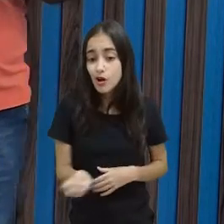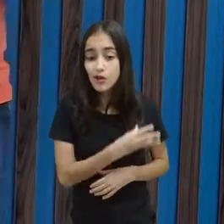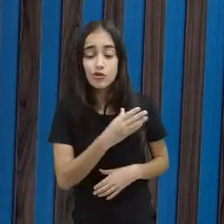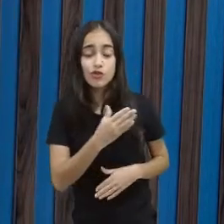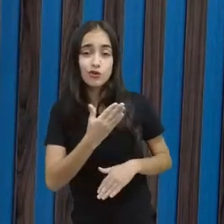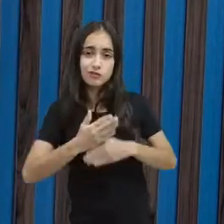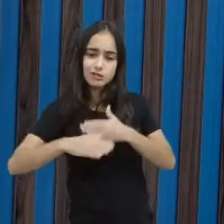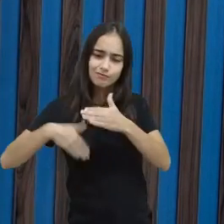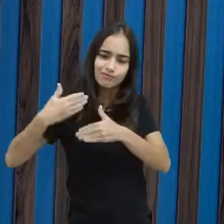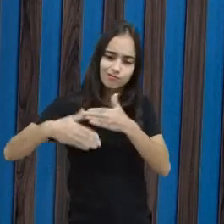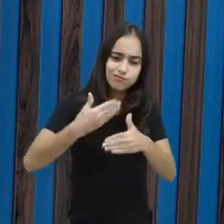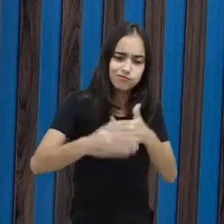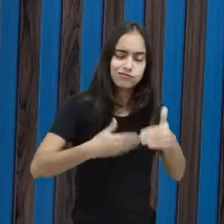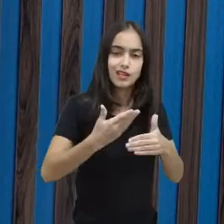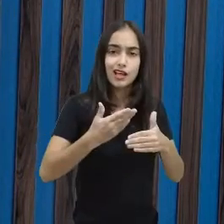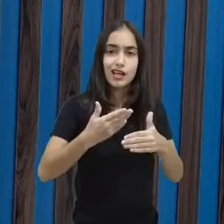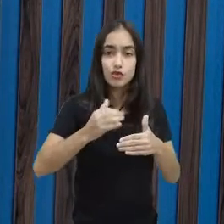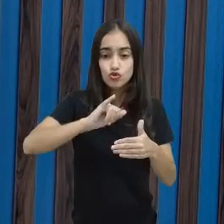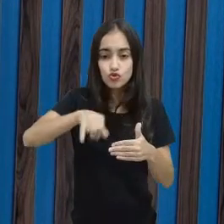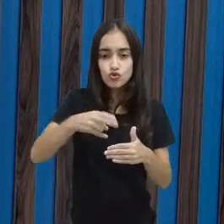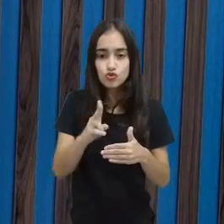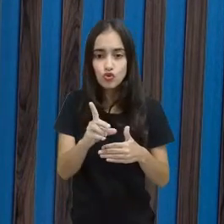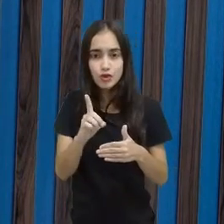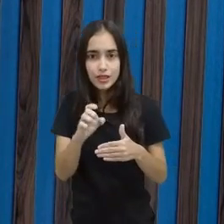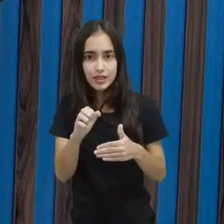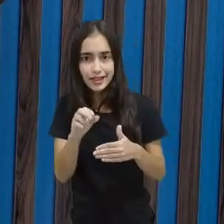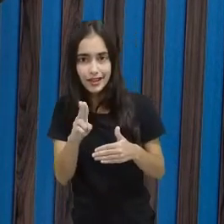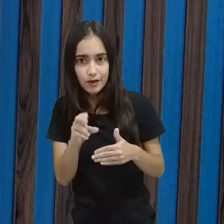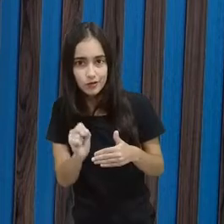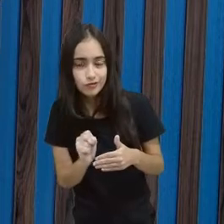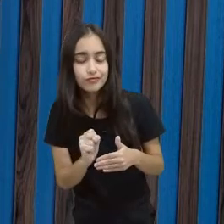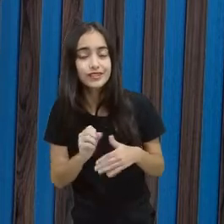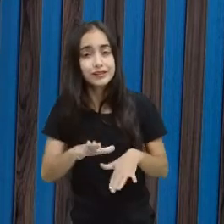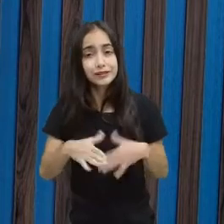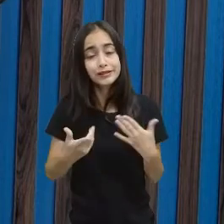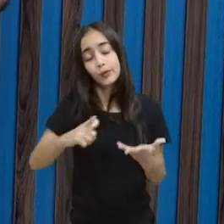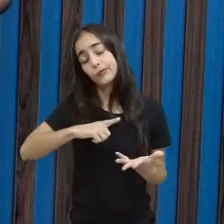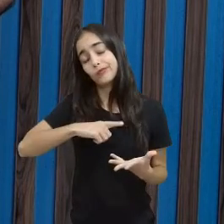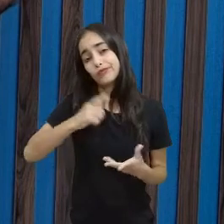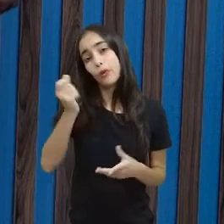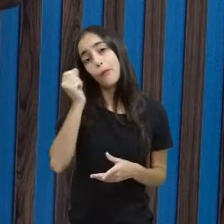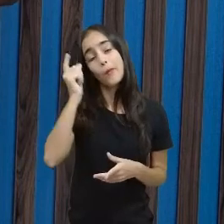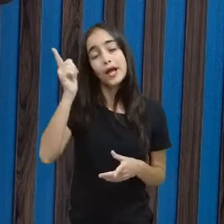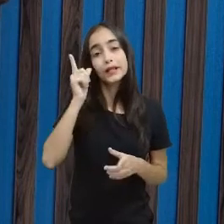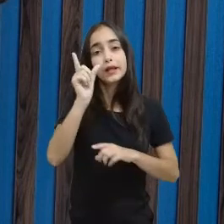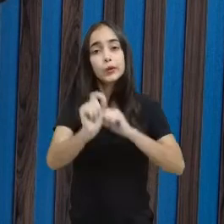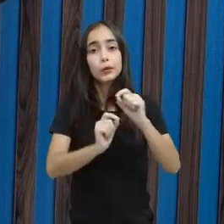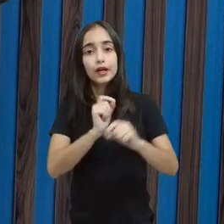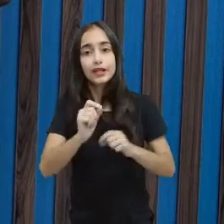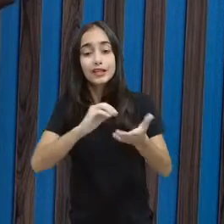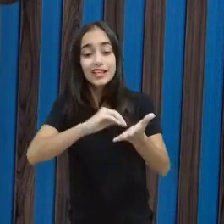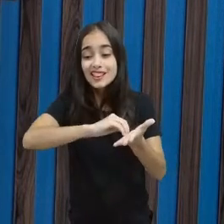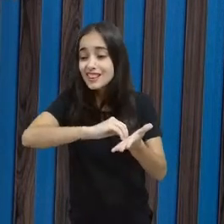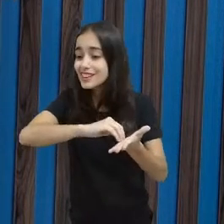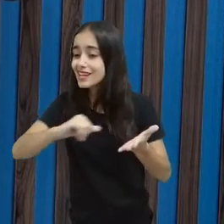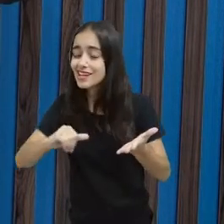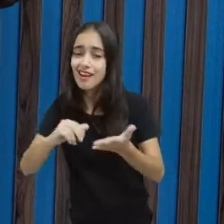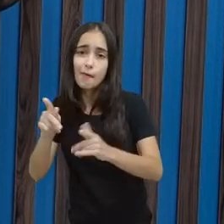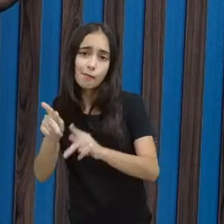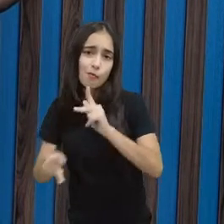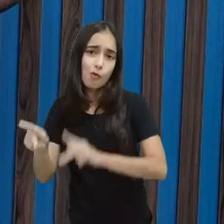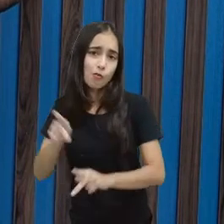ó, a questão de que existia uma ideia mesmo de extermínio ali daquela população judaica, que